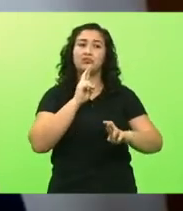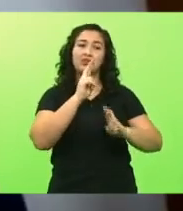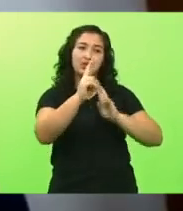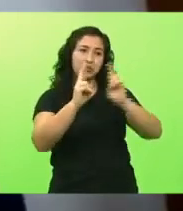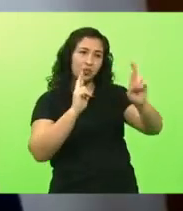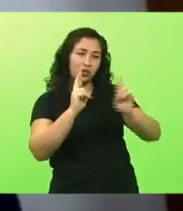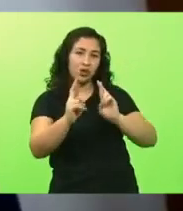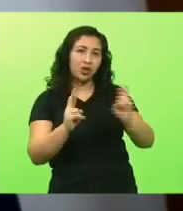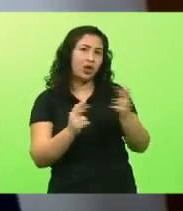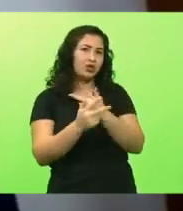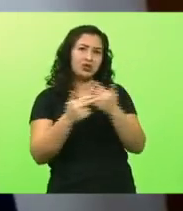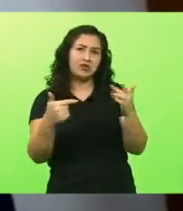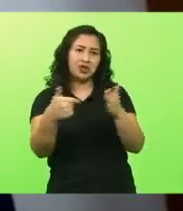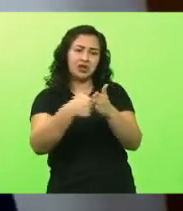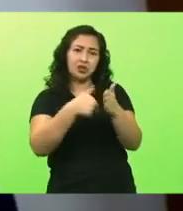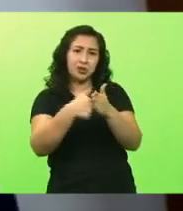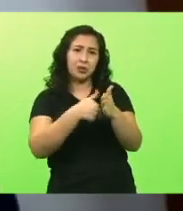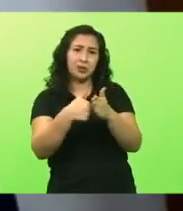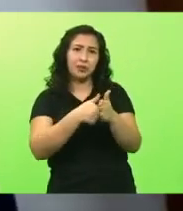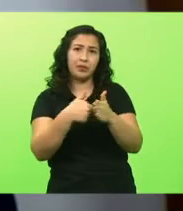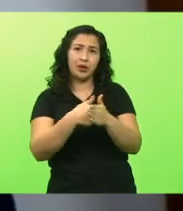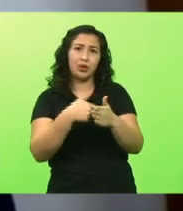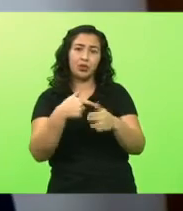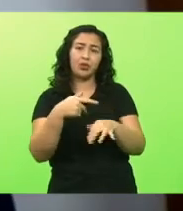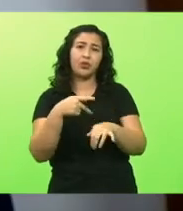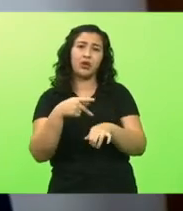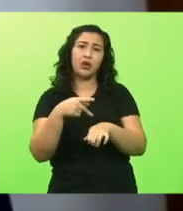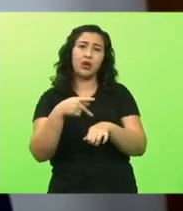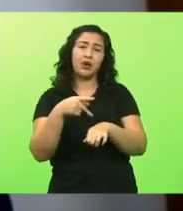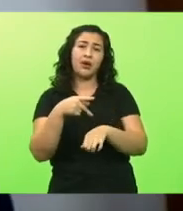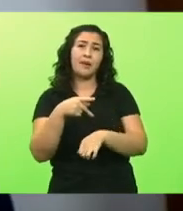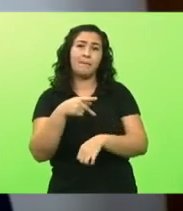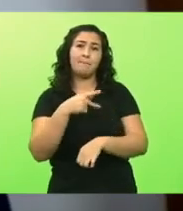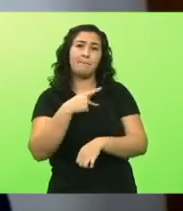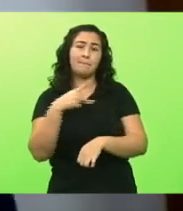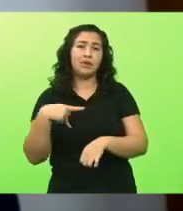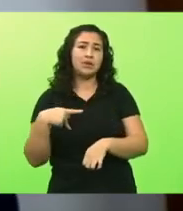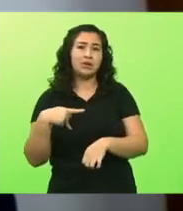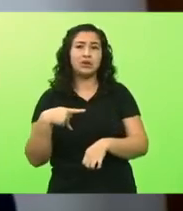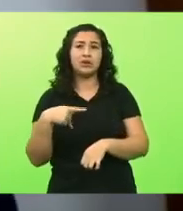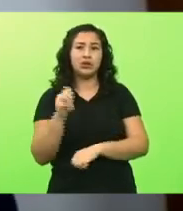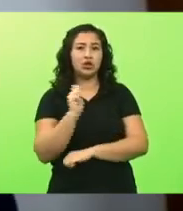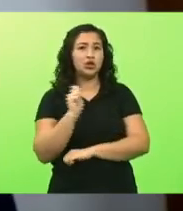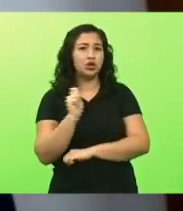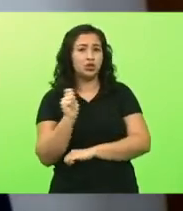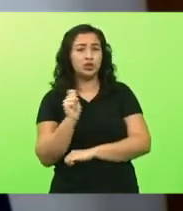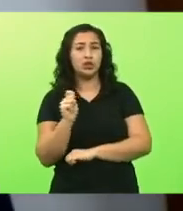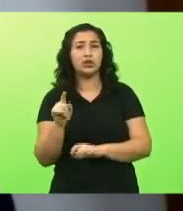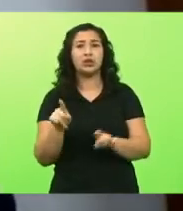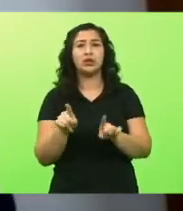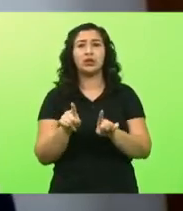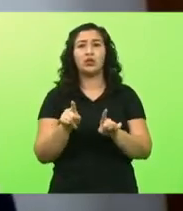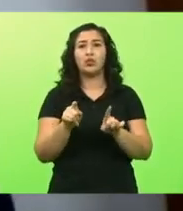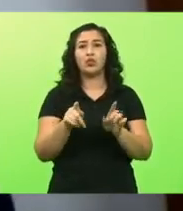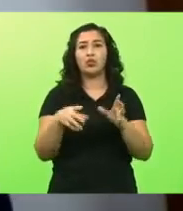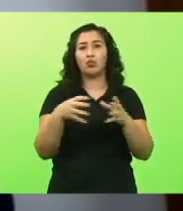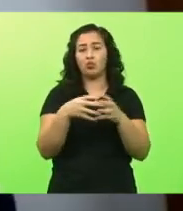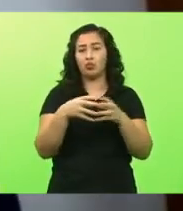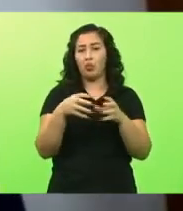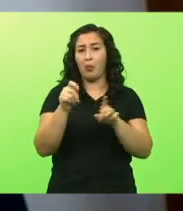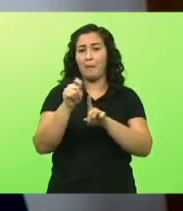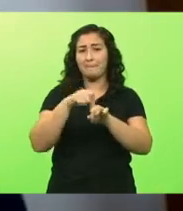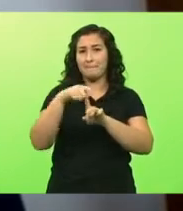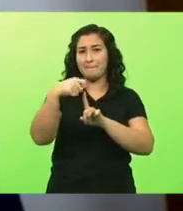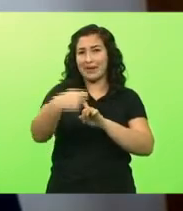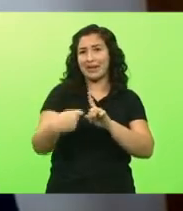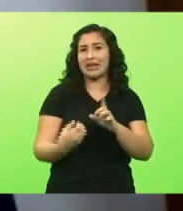de vários presidentes de associação de bananicultores e também de outros